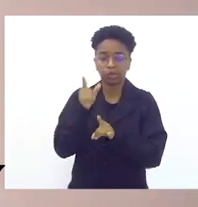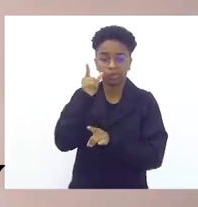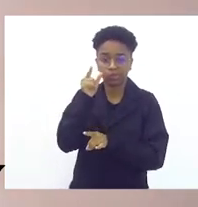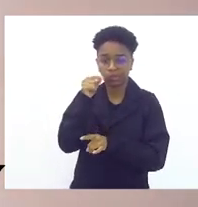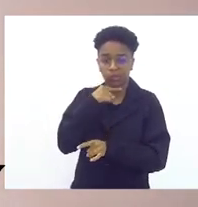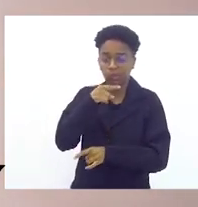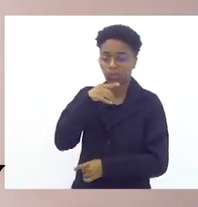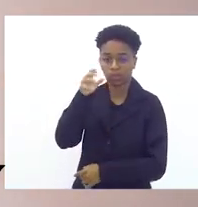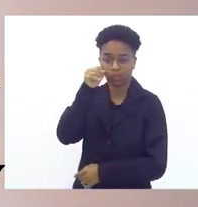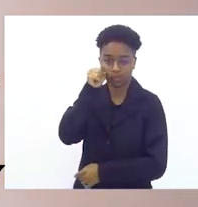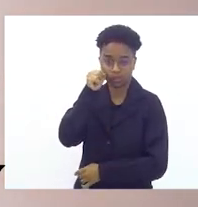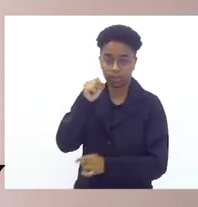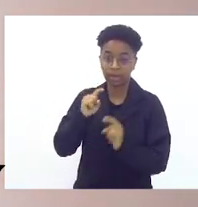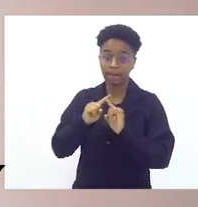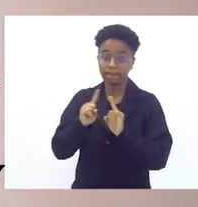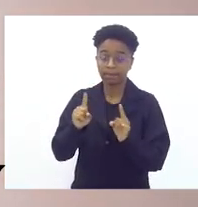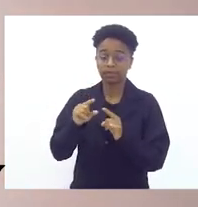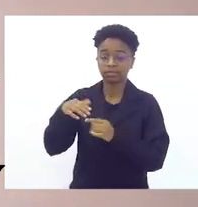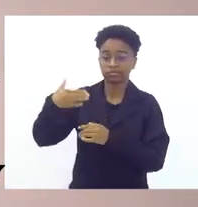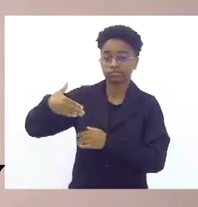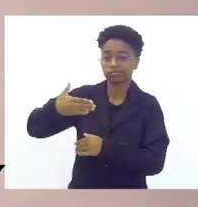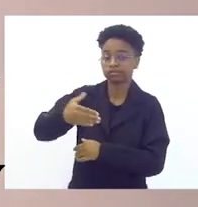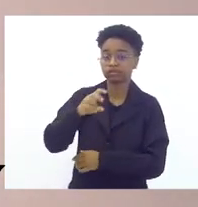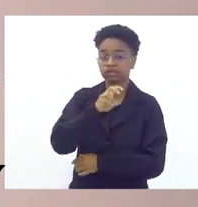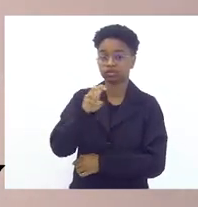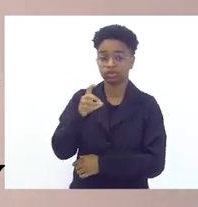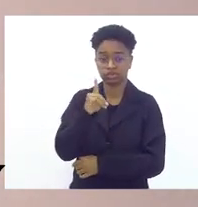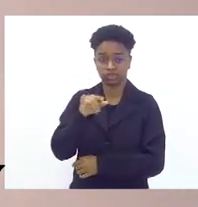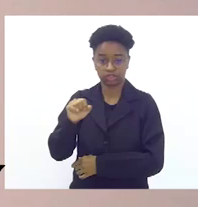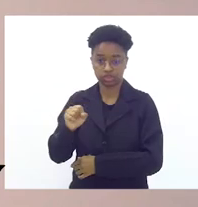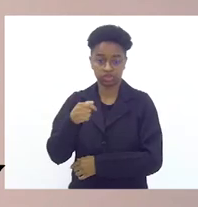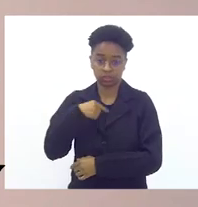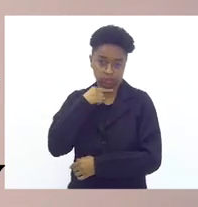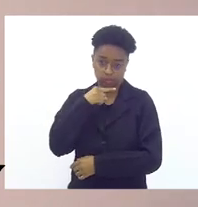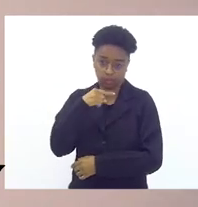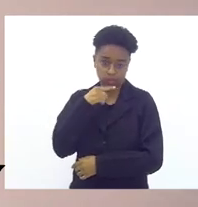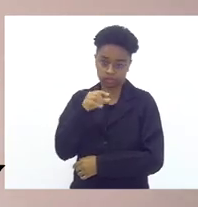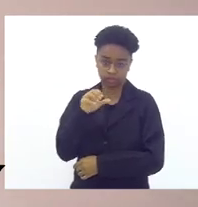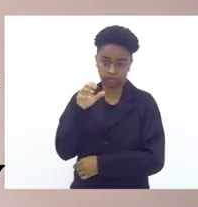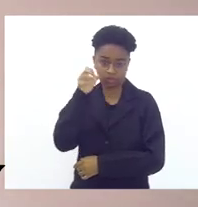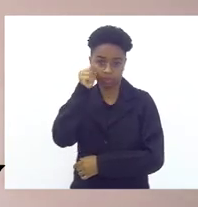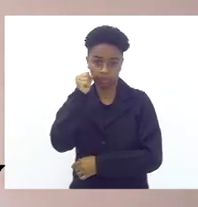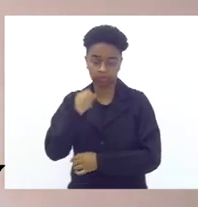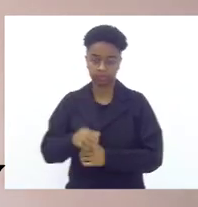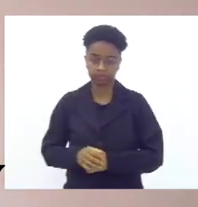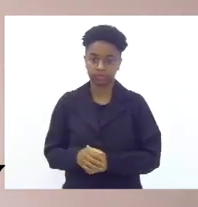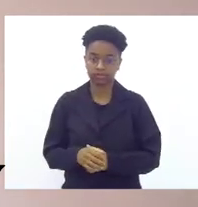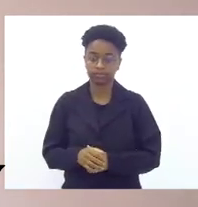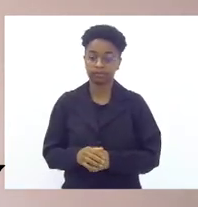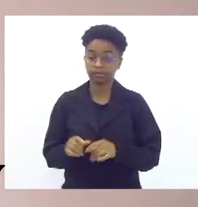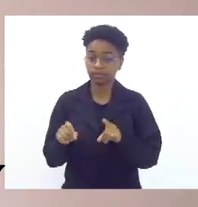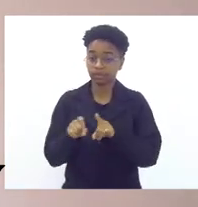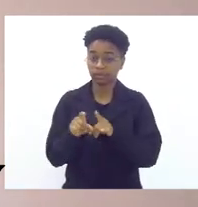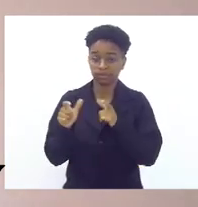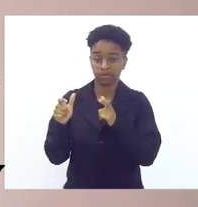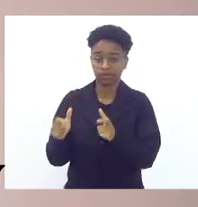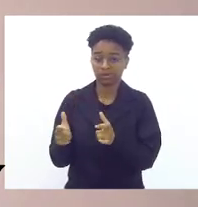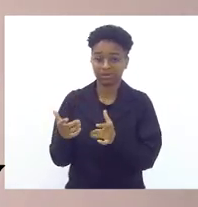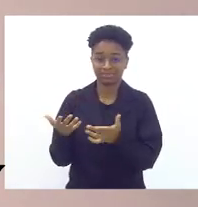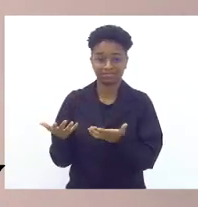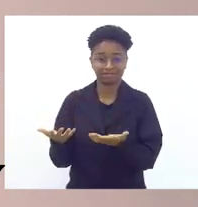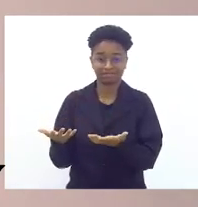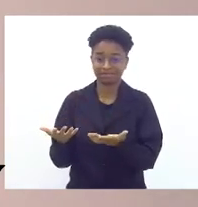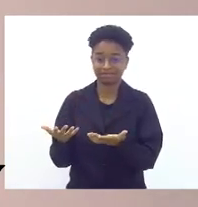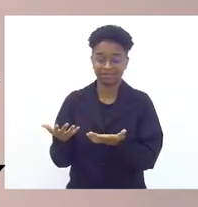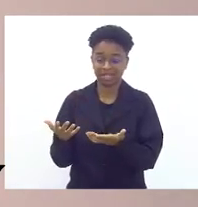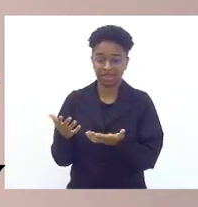também decorrer desse 55 dias todos foram de insônia e o lugar também sabemos que